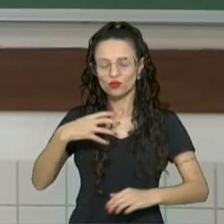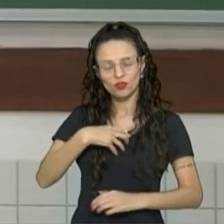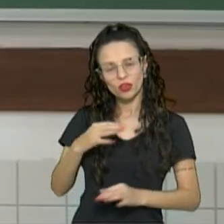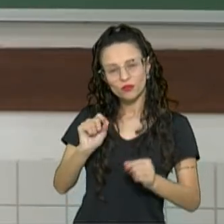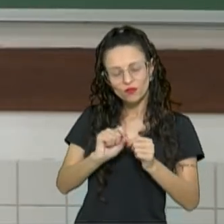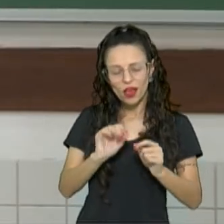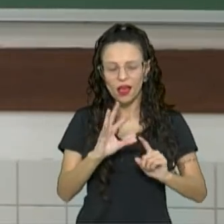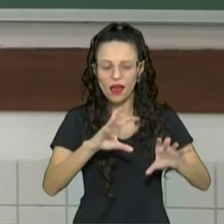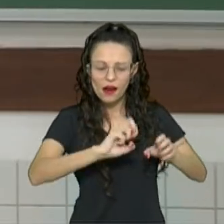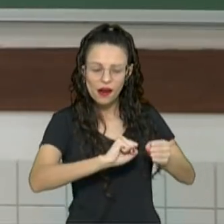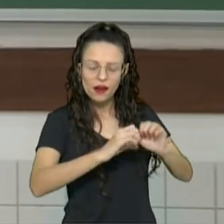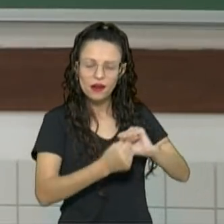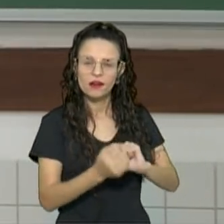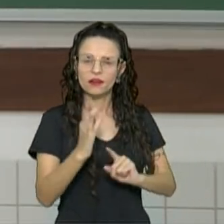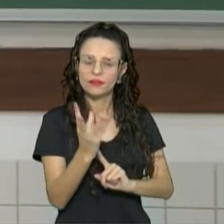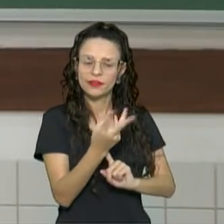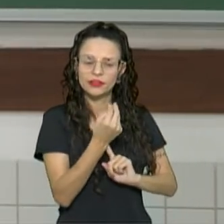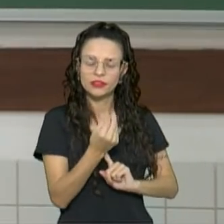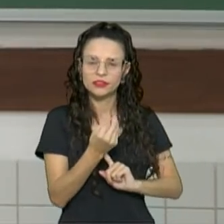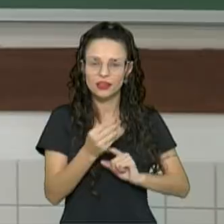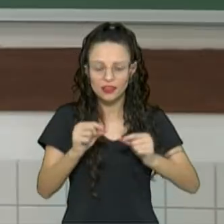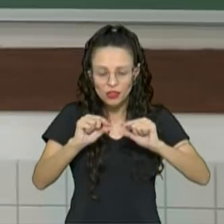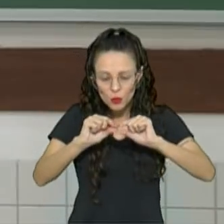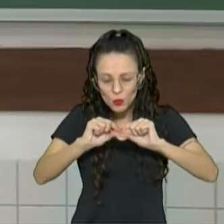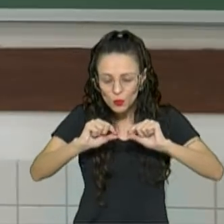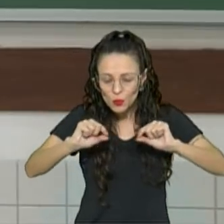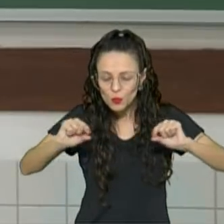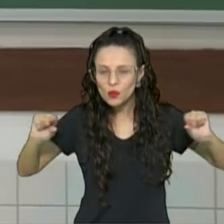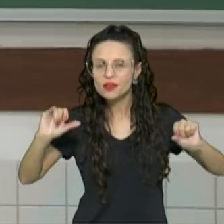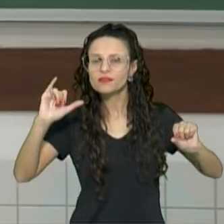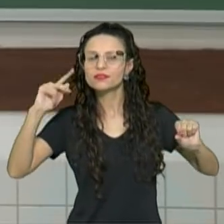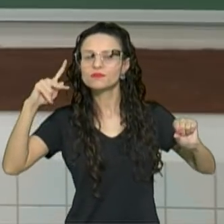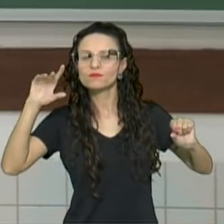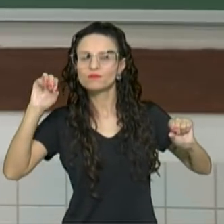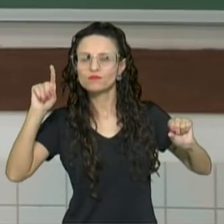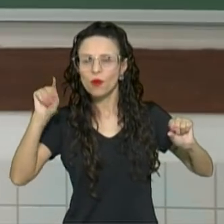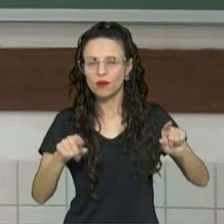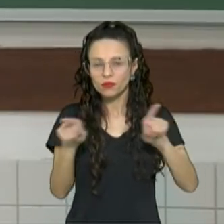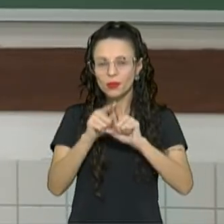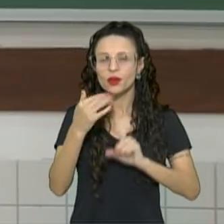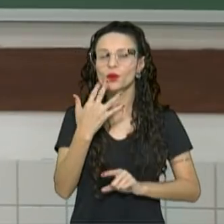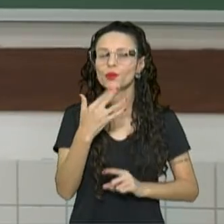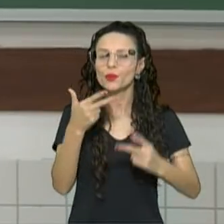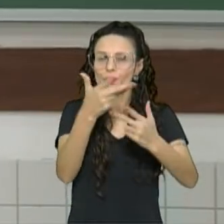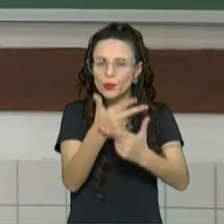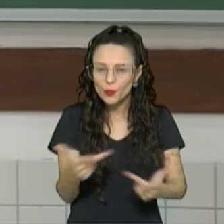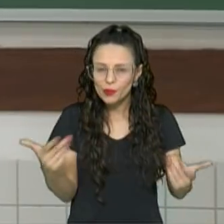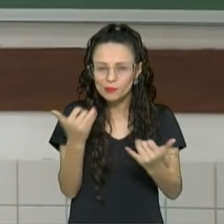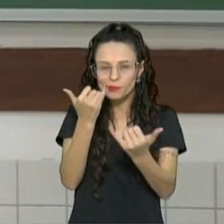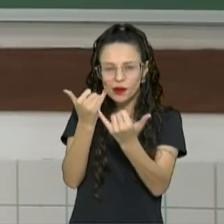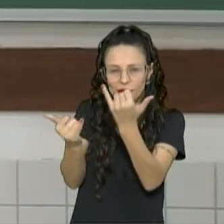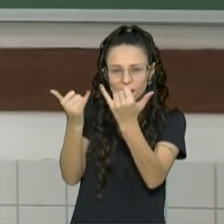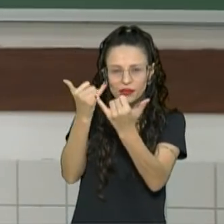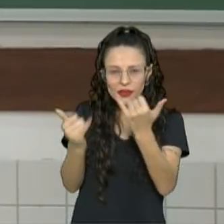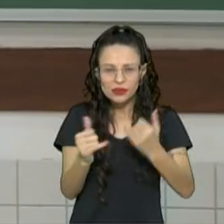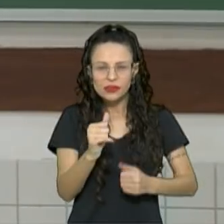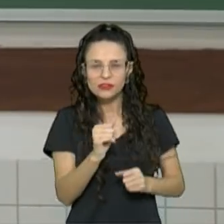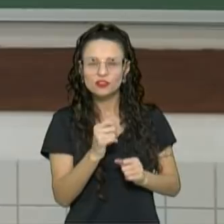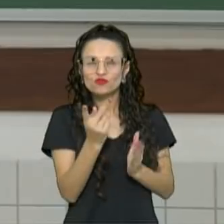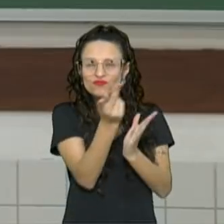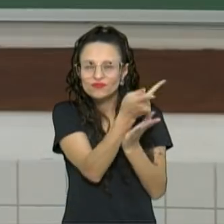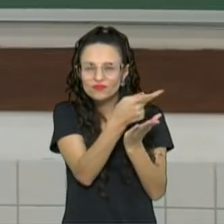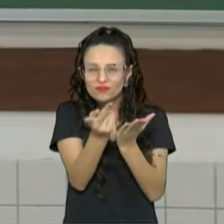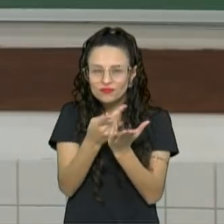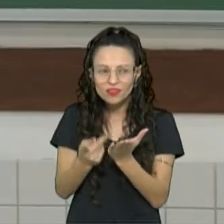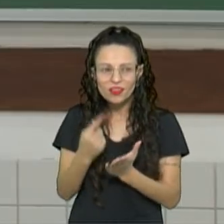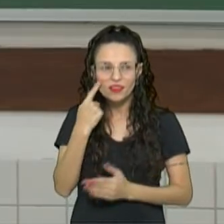produção, artesanal, o cipó, né? Até as cores ali estão parecidas, né? O grafismo, né? Que